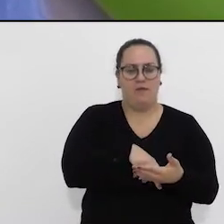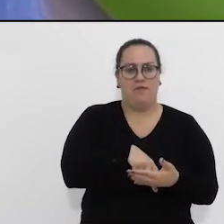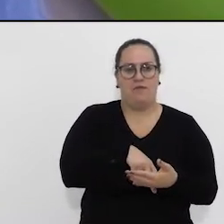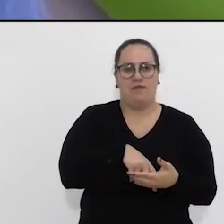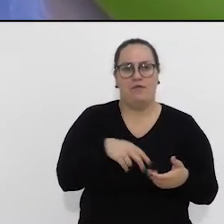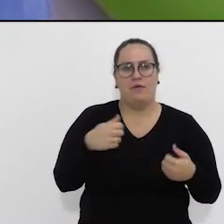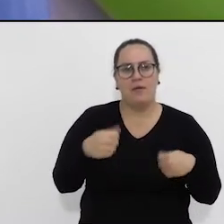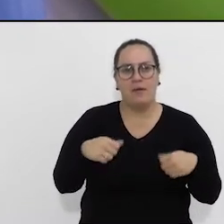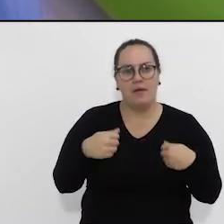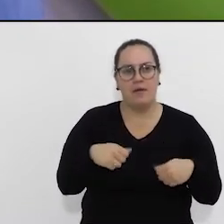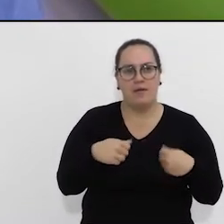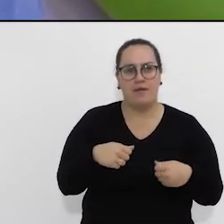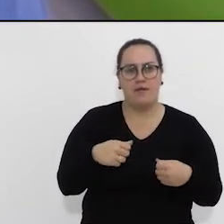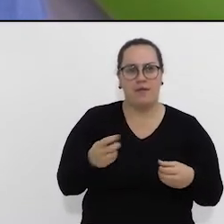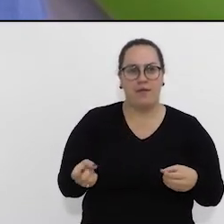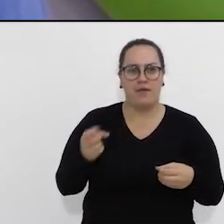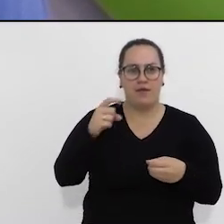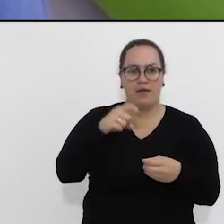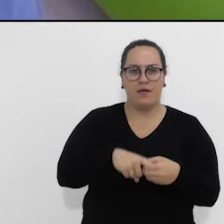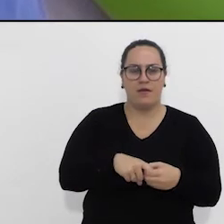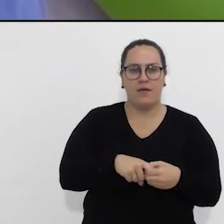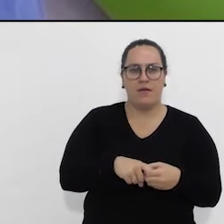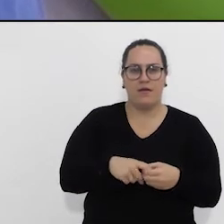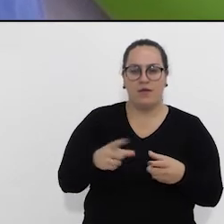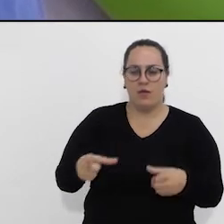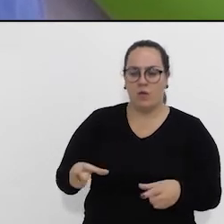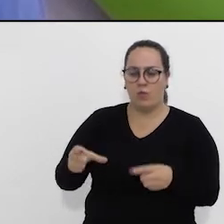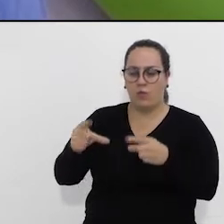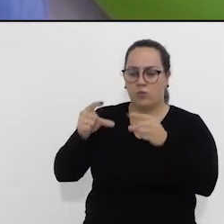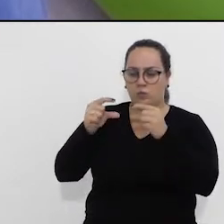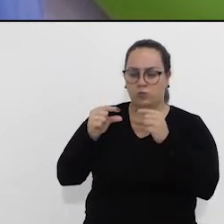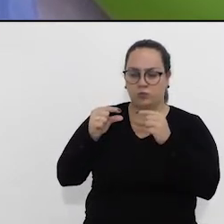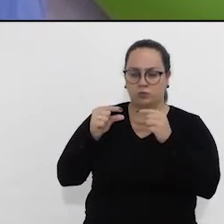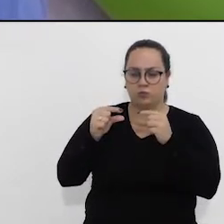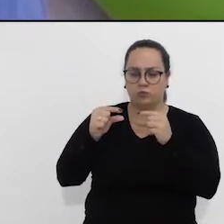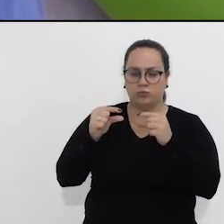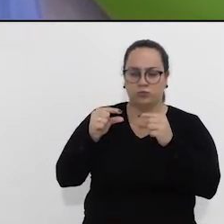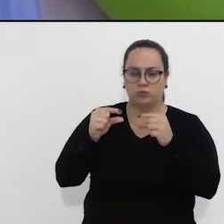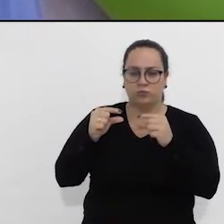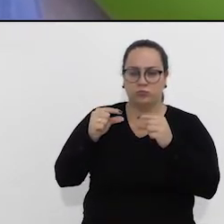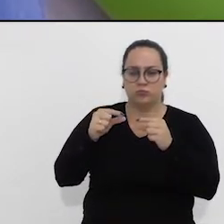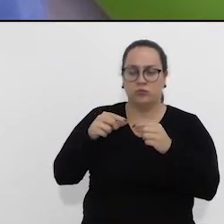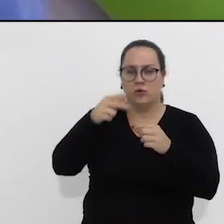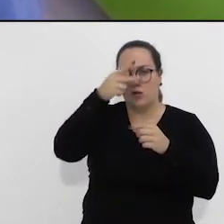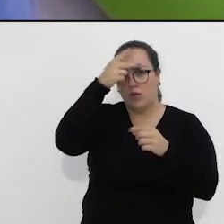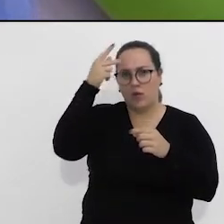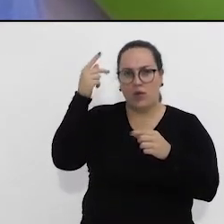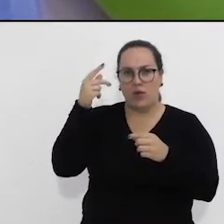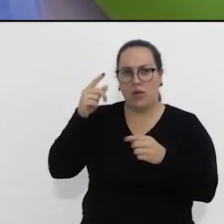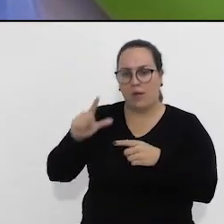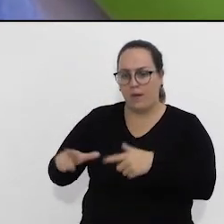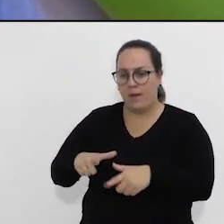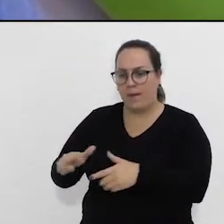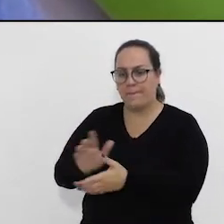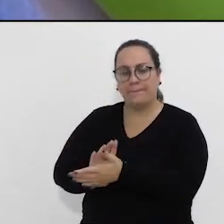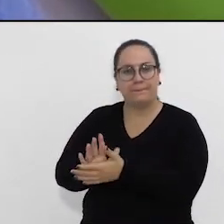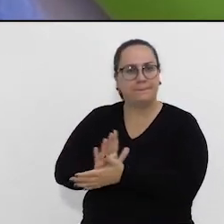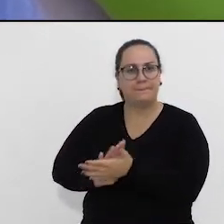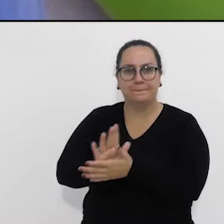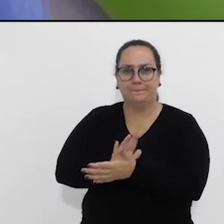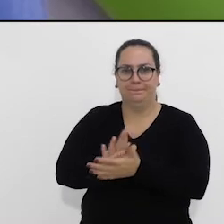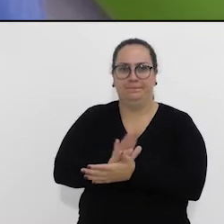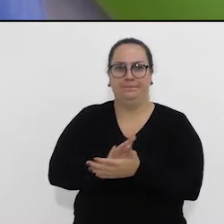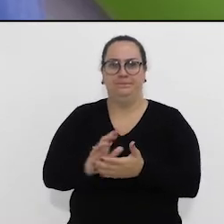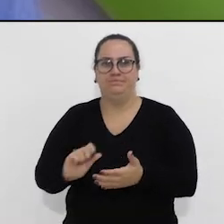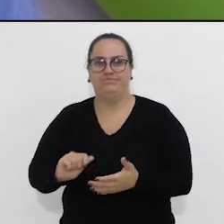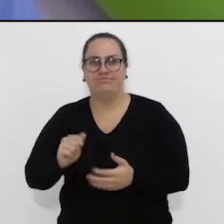se preciso for trazer a diminuição dos cargos de confiança dos cargos que estão dentro da